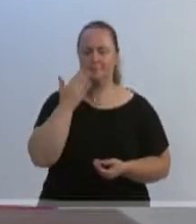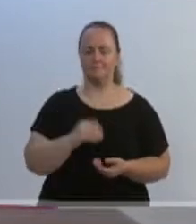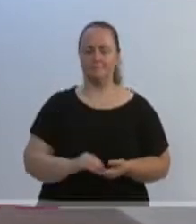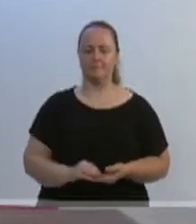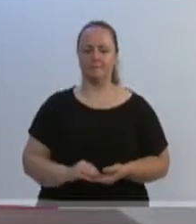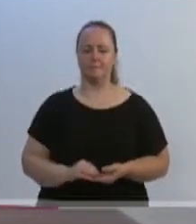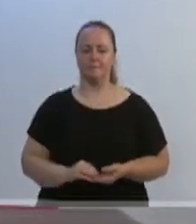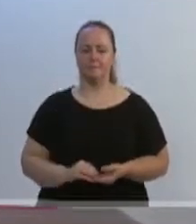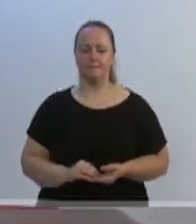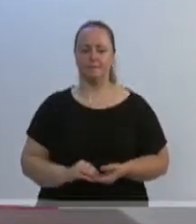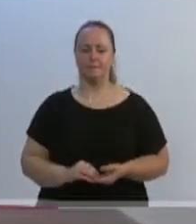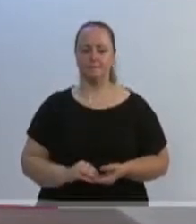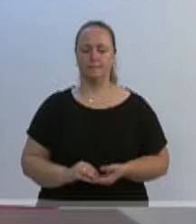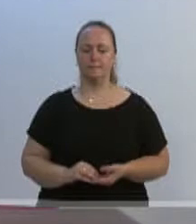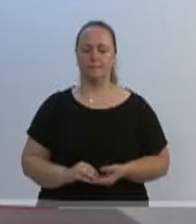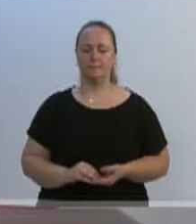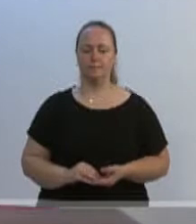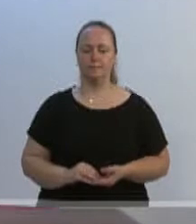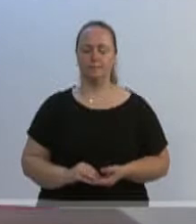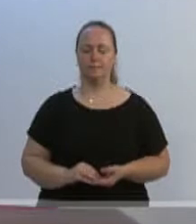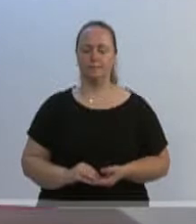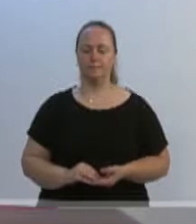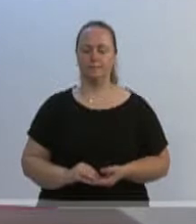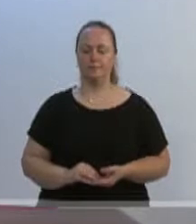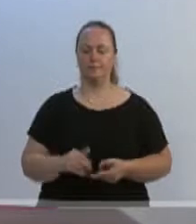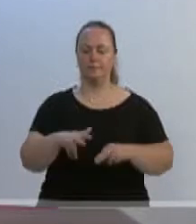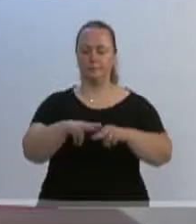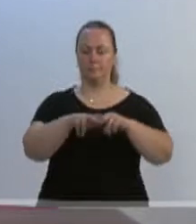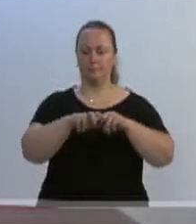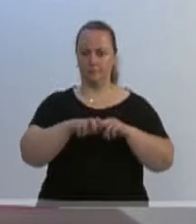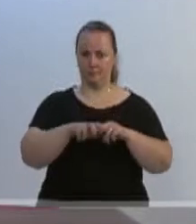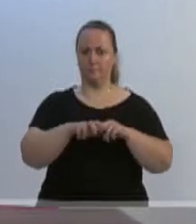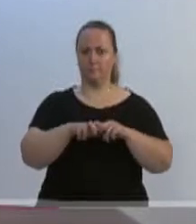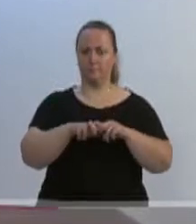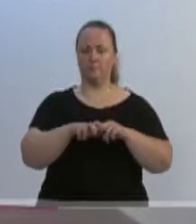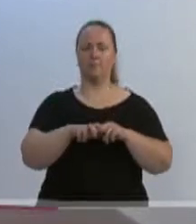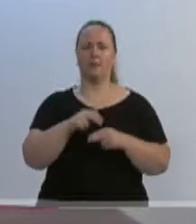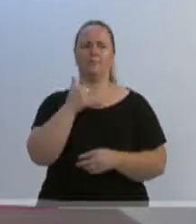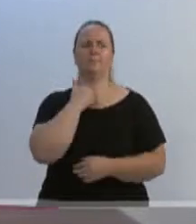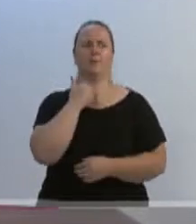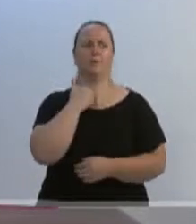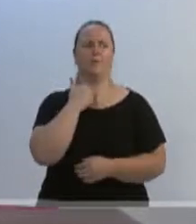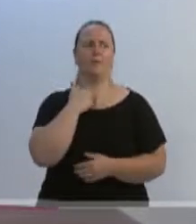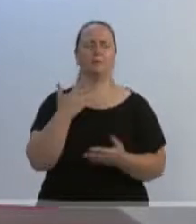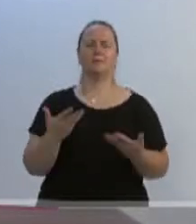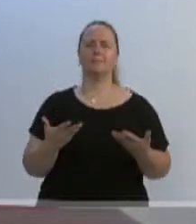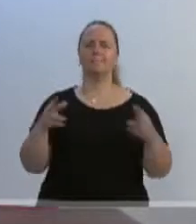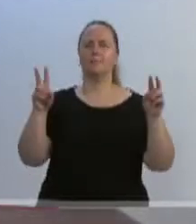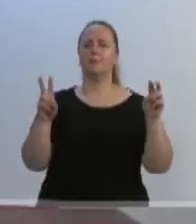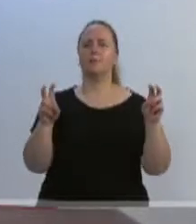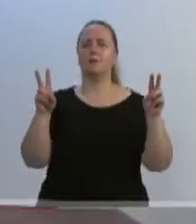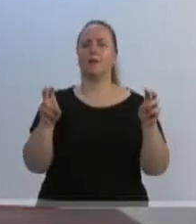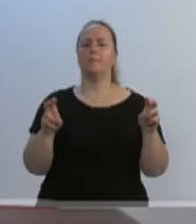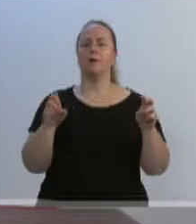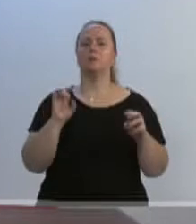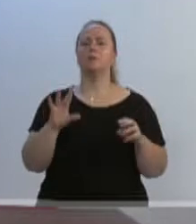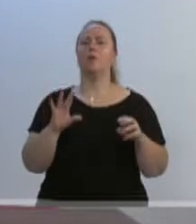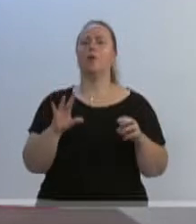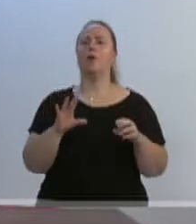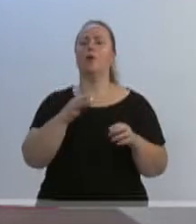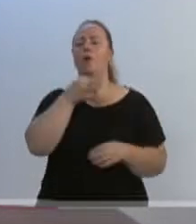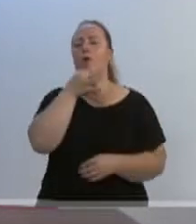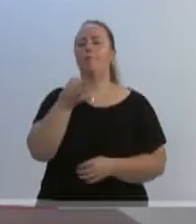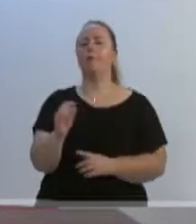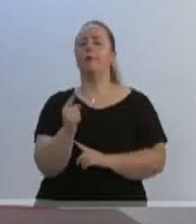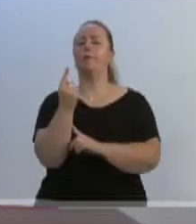que não cabe aqui nós tratarmos de um tema tão acalorado, às vezes, só por um lado.